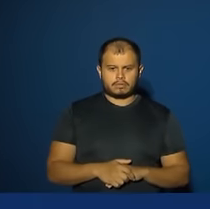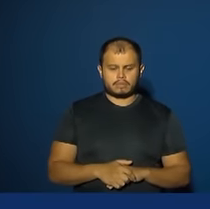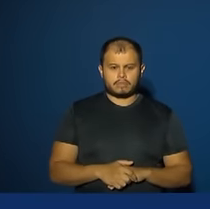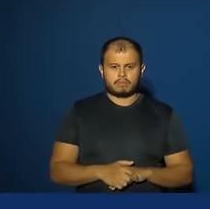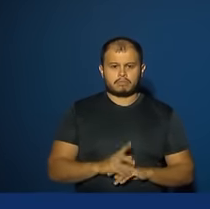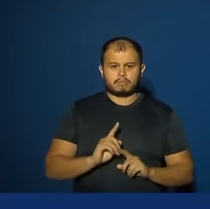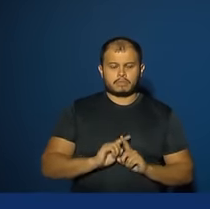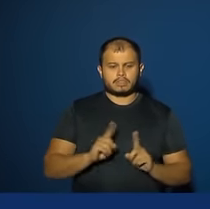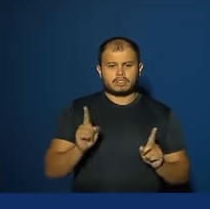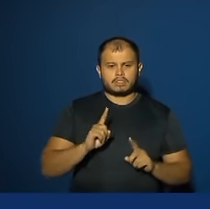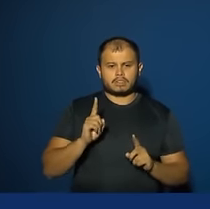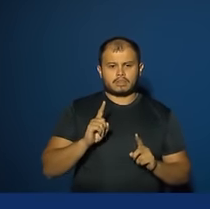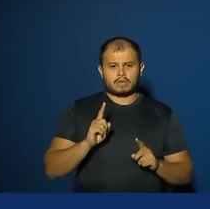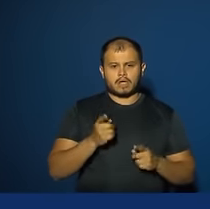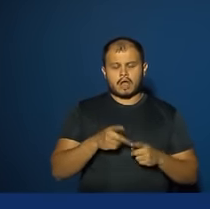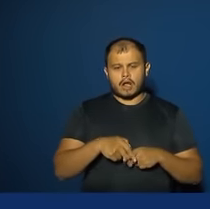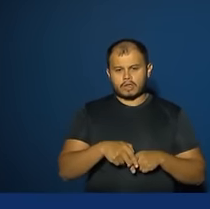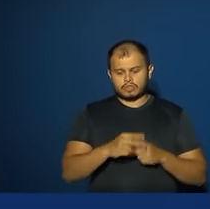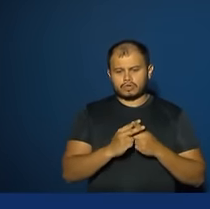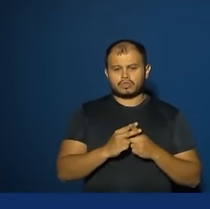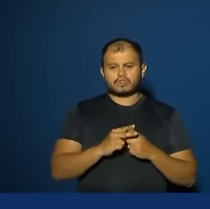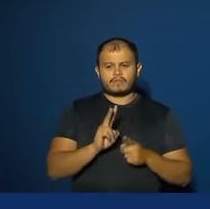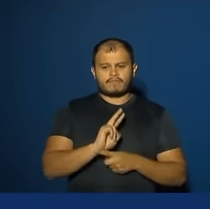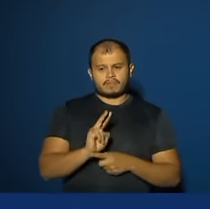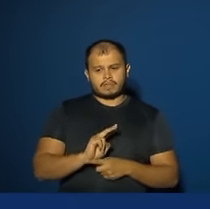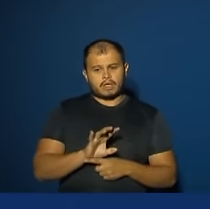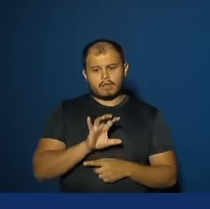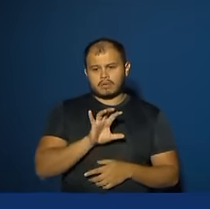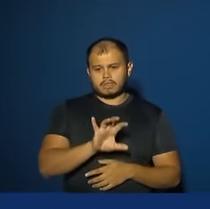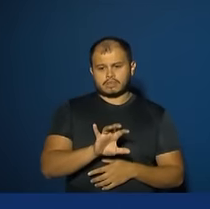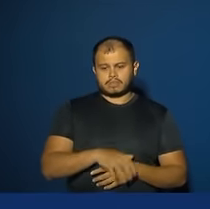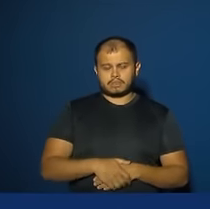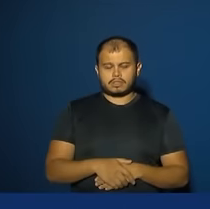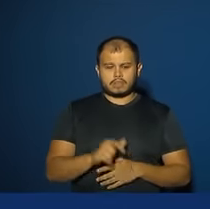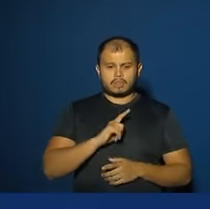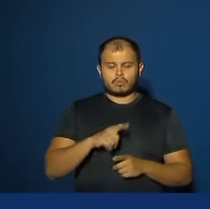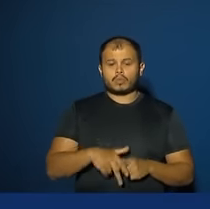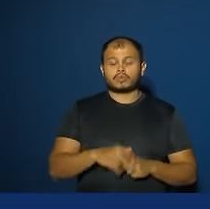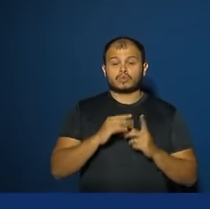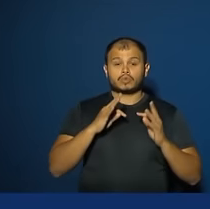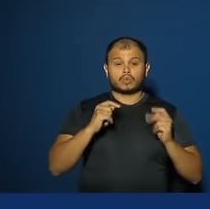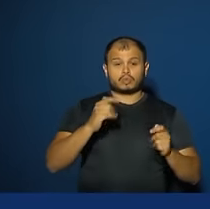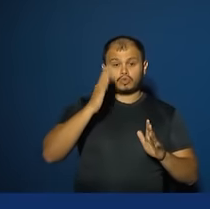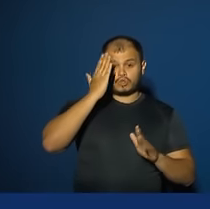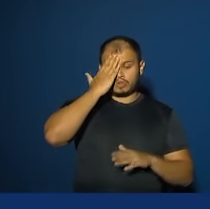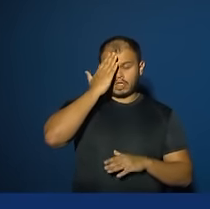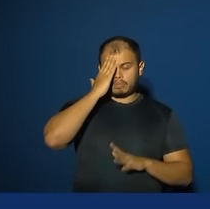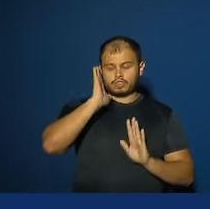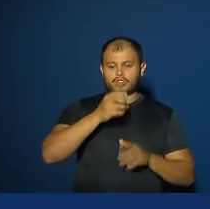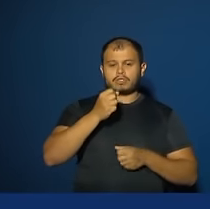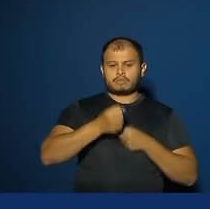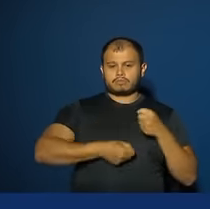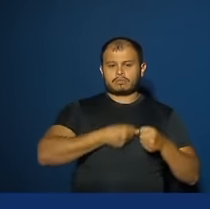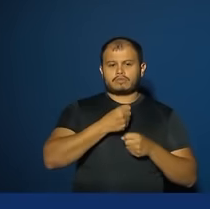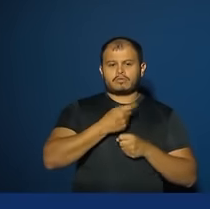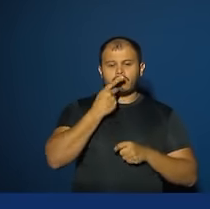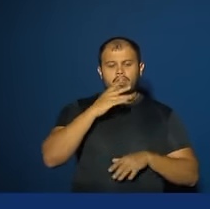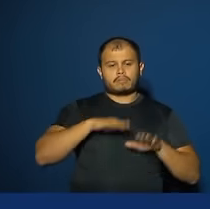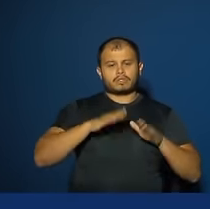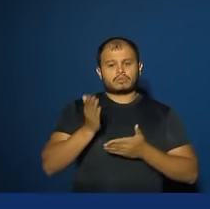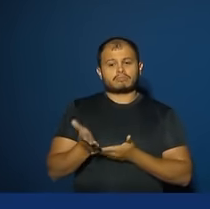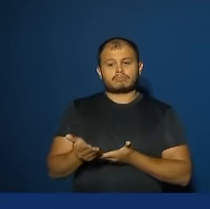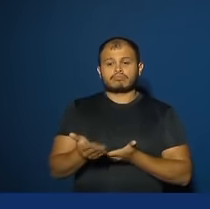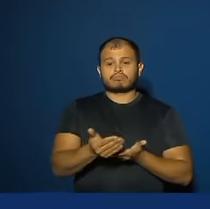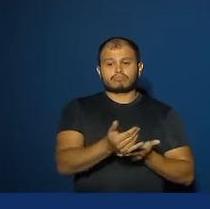mas de fiscal é isso, o ajuste fiscal não está feito e é um ajuste que todo mundo sabe, a gente fala isso há mais de um ano, depende muito de